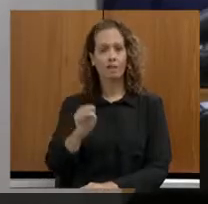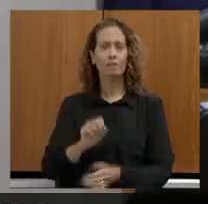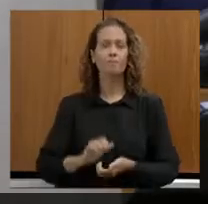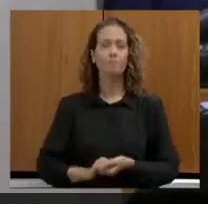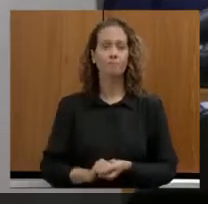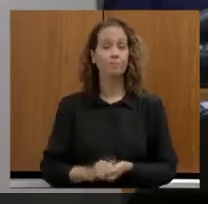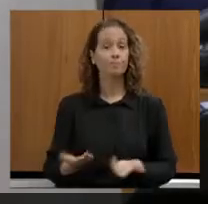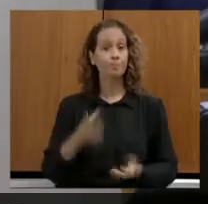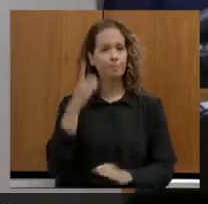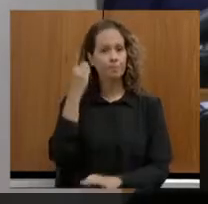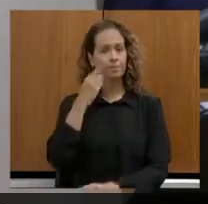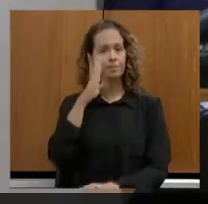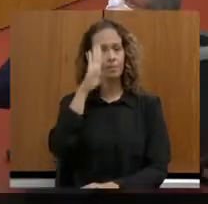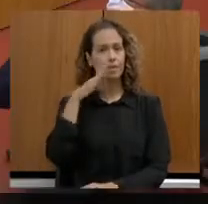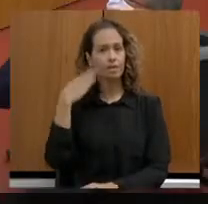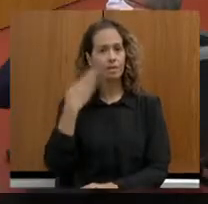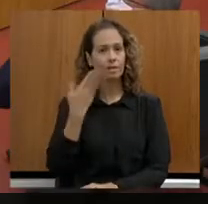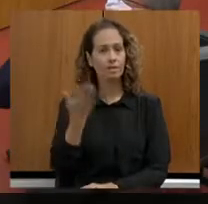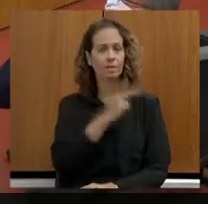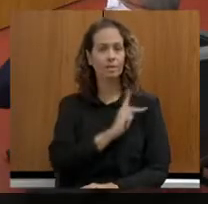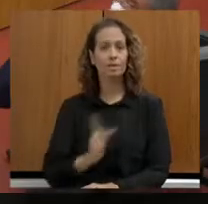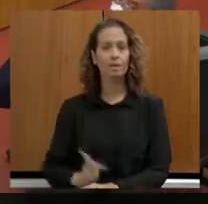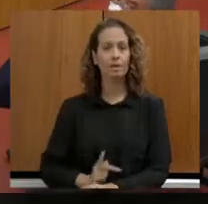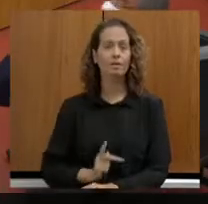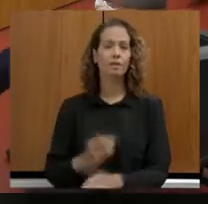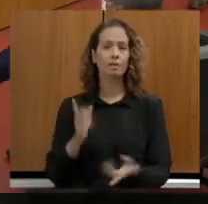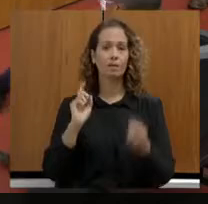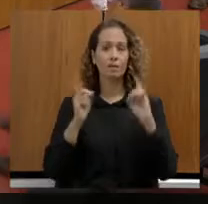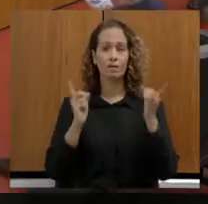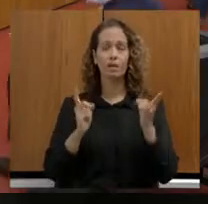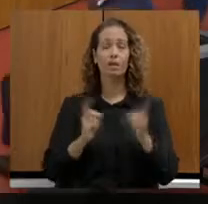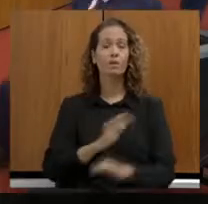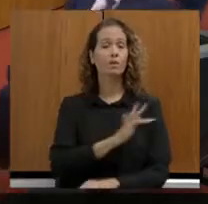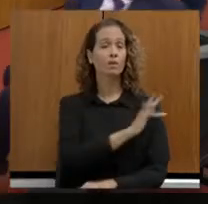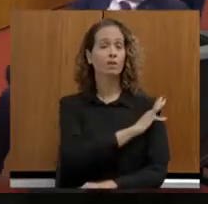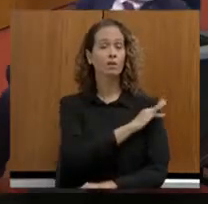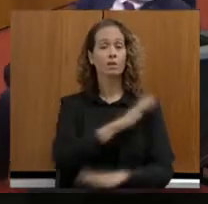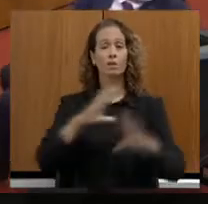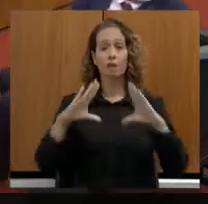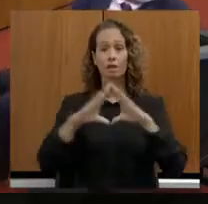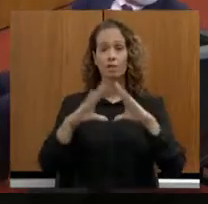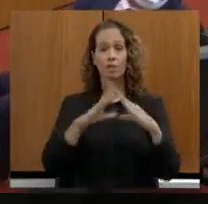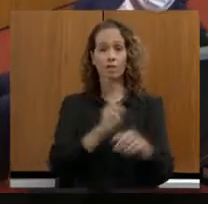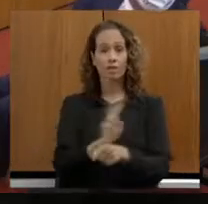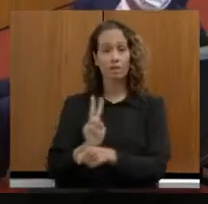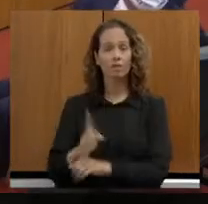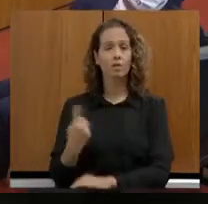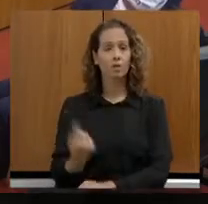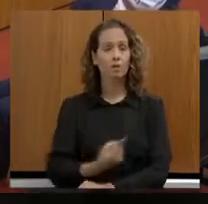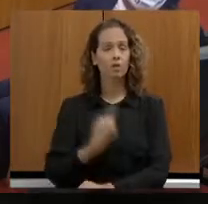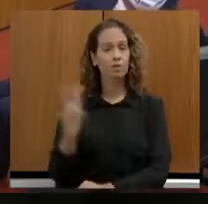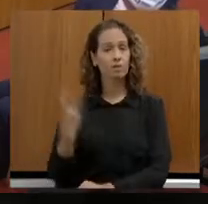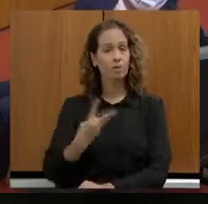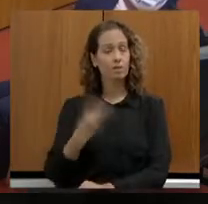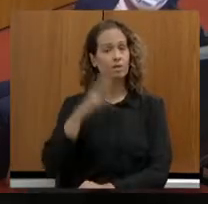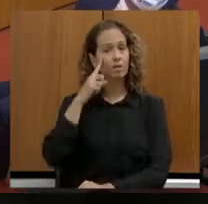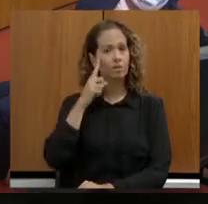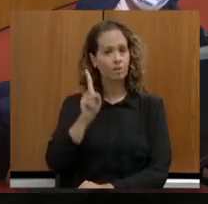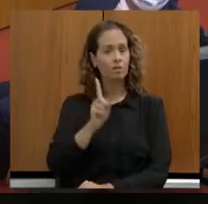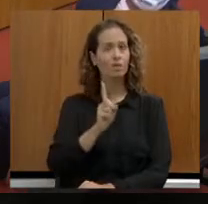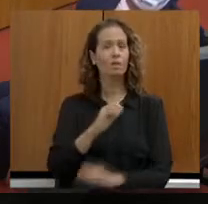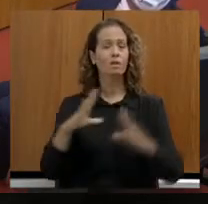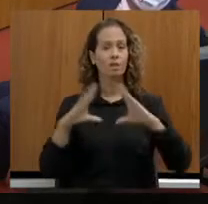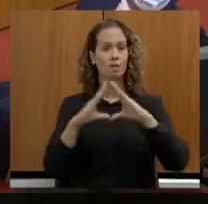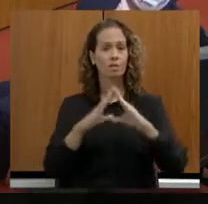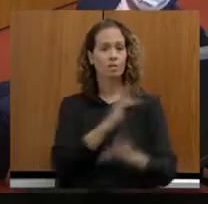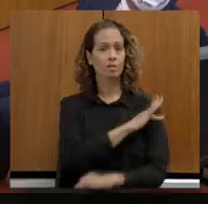Deputado Beatriz Presidente desta audiência aqui do Assembleia ficar Lisa nós já estamos no terceiro dia de Assembleia fiscaliza